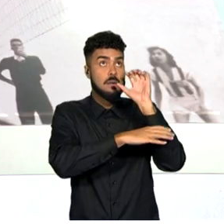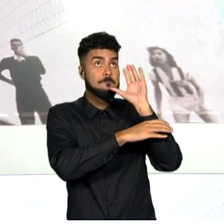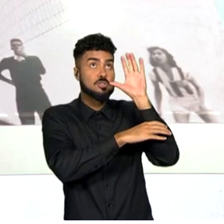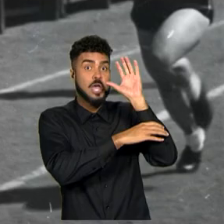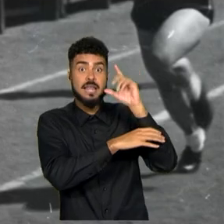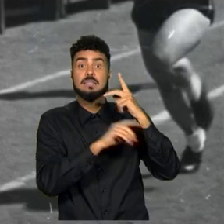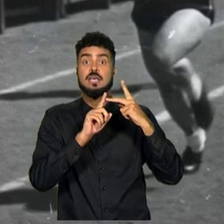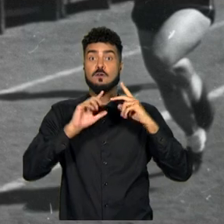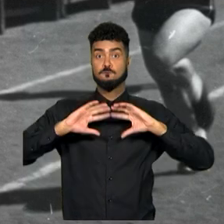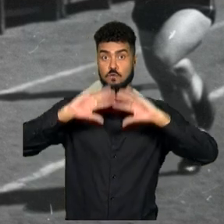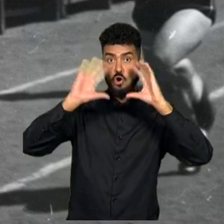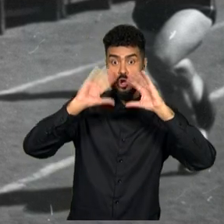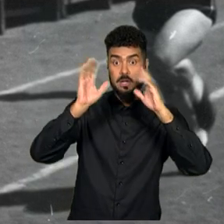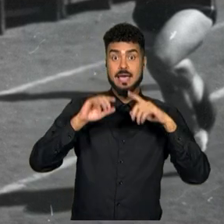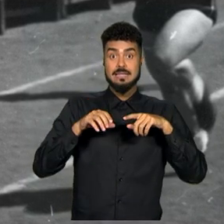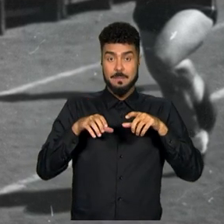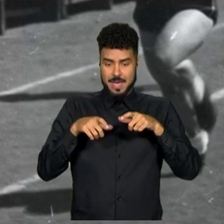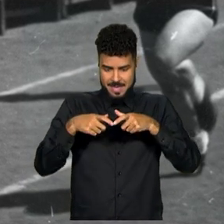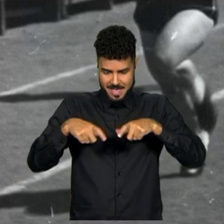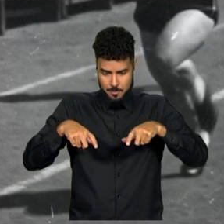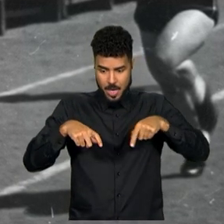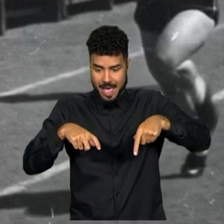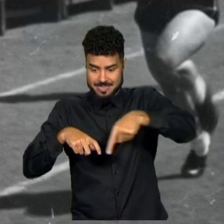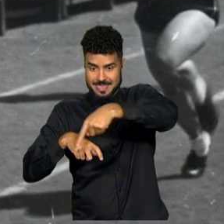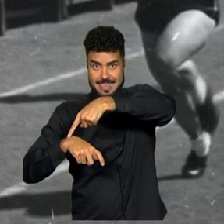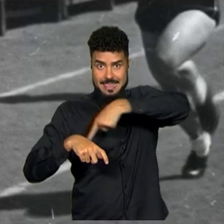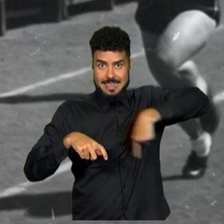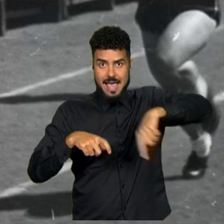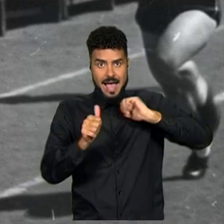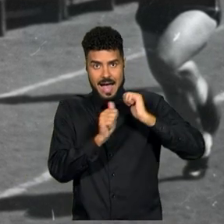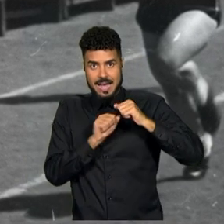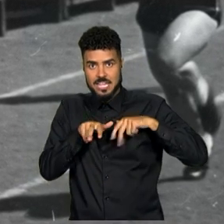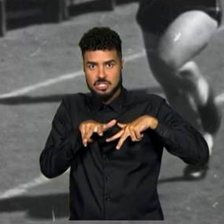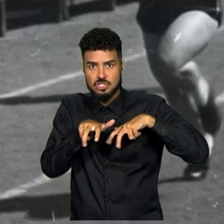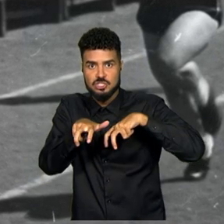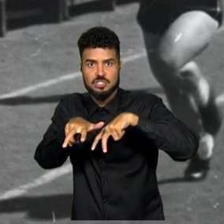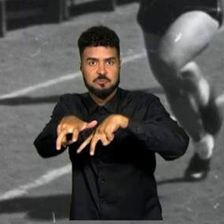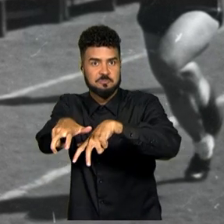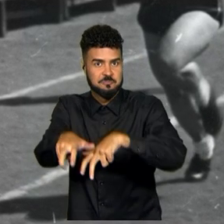e vôlei, em torno do gramado, uma pista de atletismo.